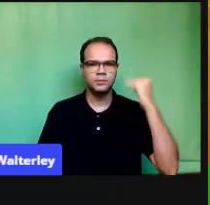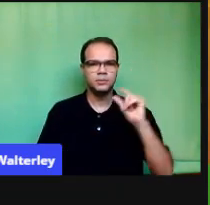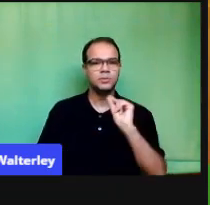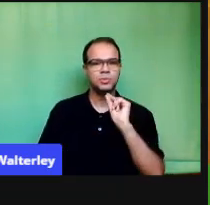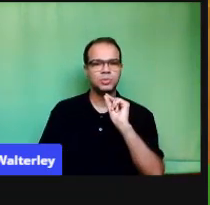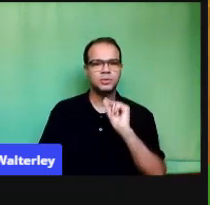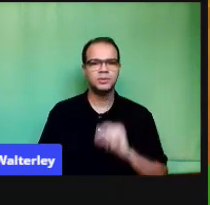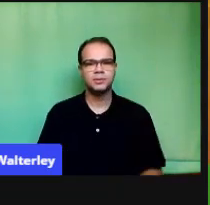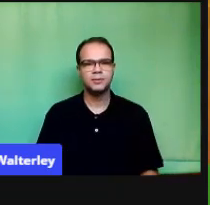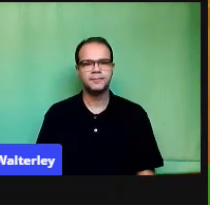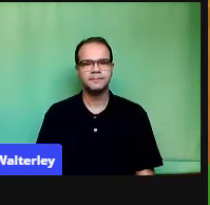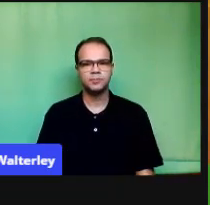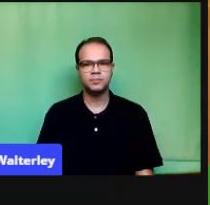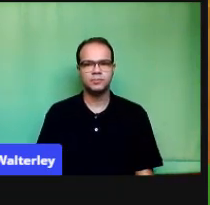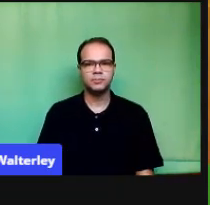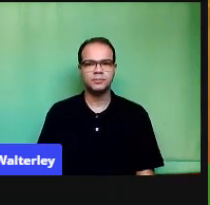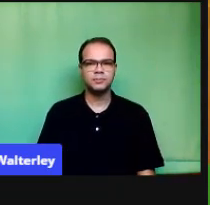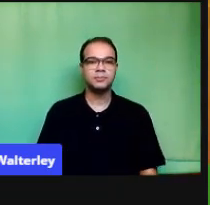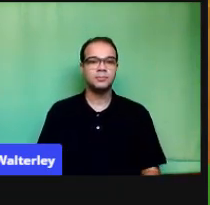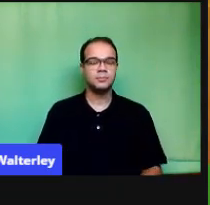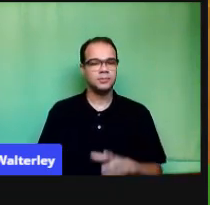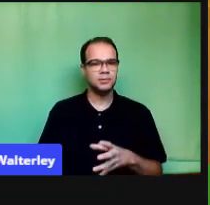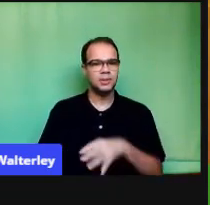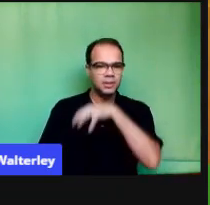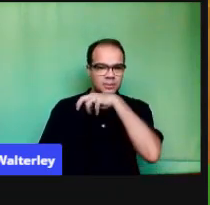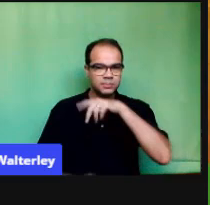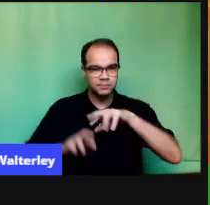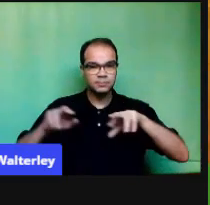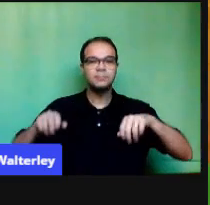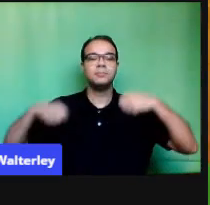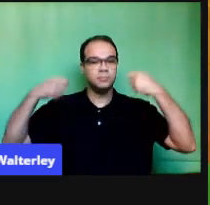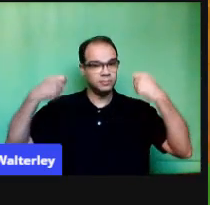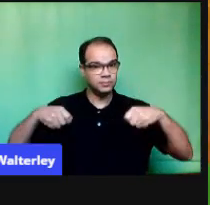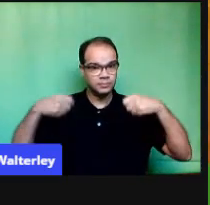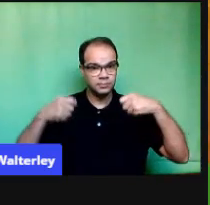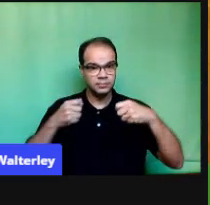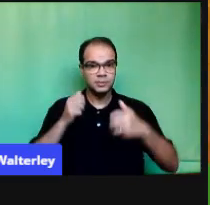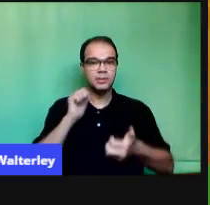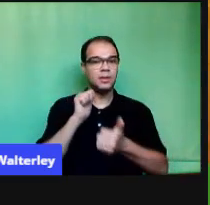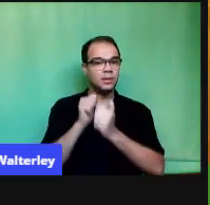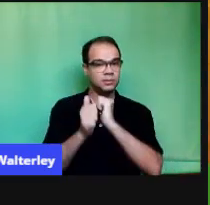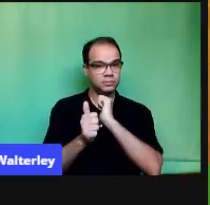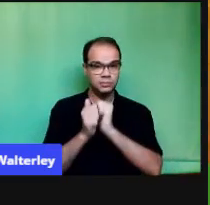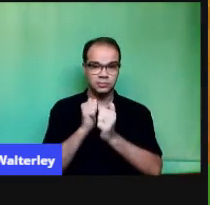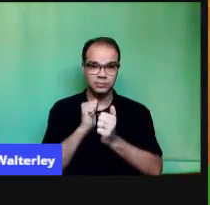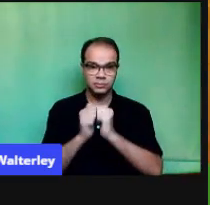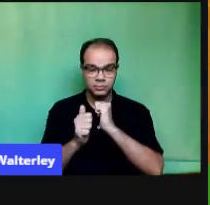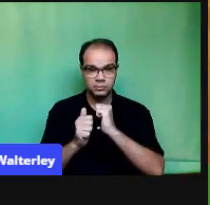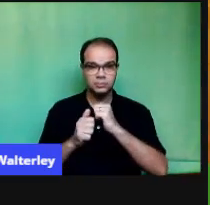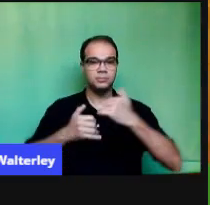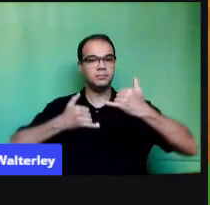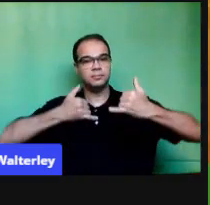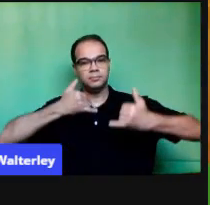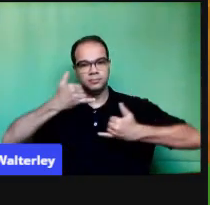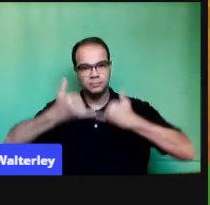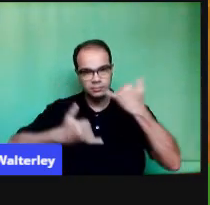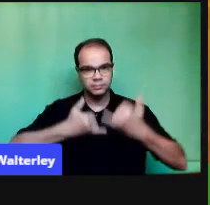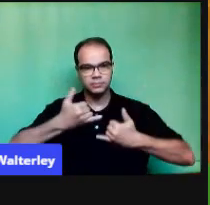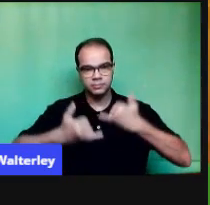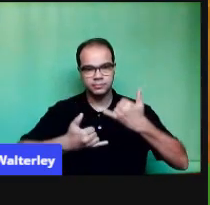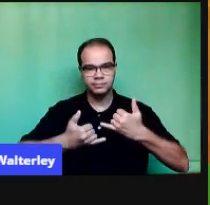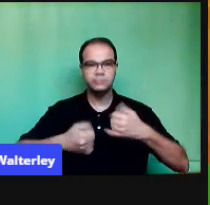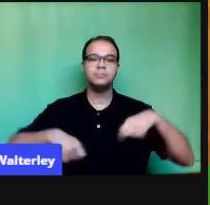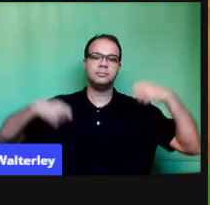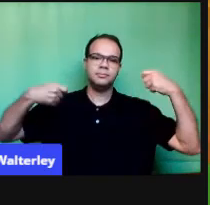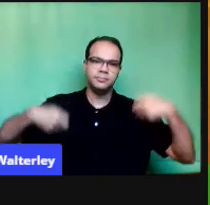nesse aspecto é a necessidade de atividade dos animais. Então, os animais precisam de movimento. Mas a gente tem que